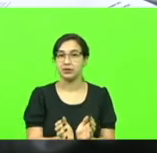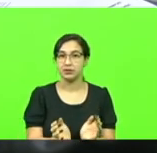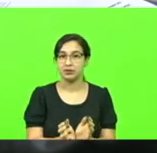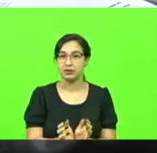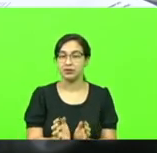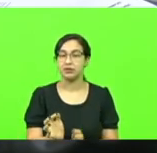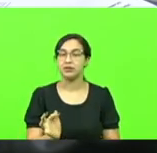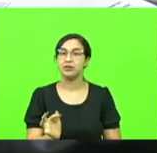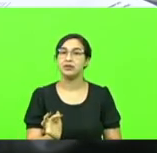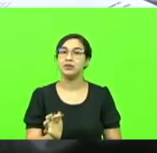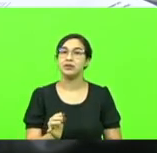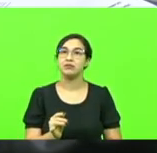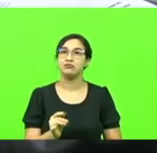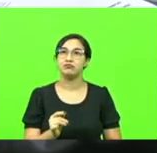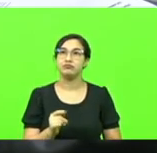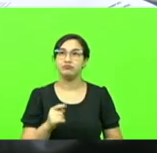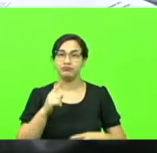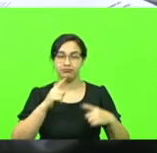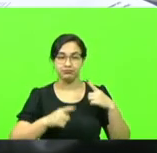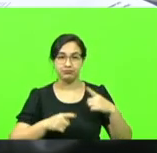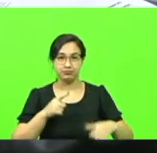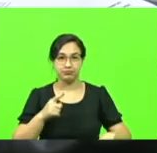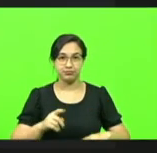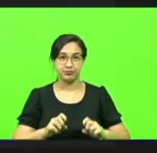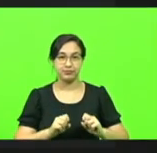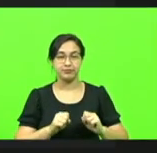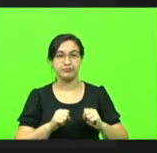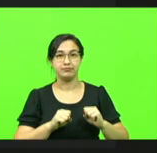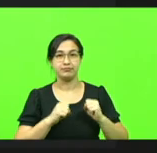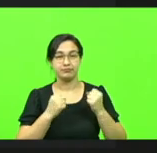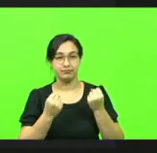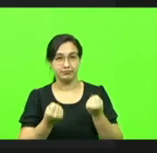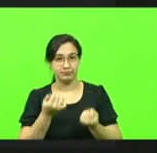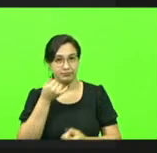coordenador estadual de prevenção de deficiências. Por favor.